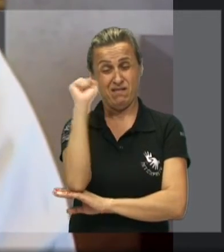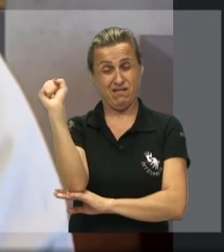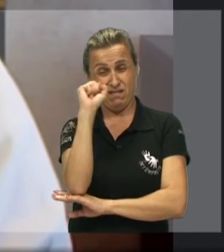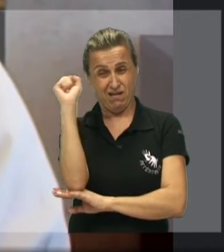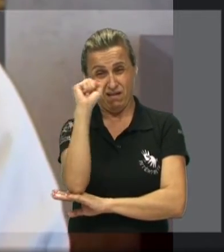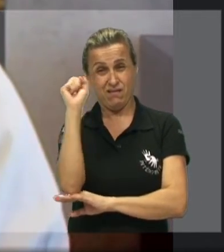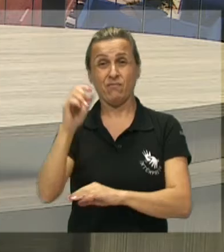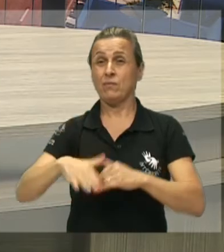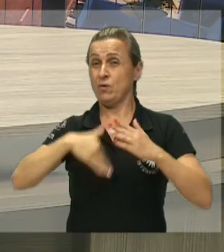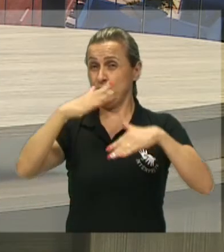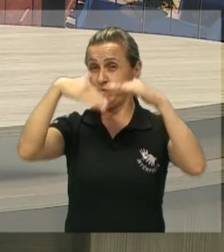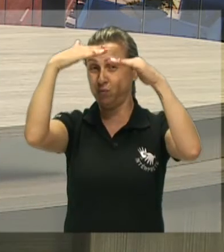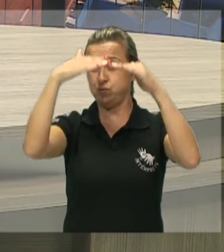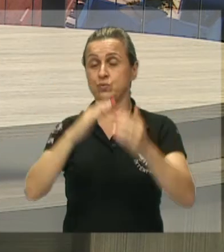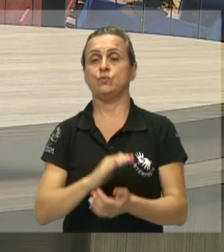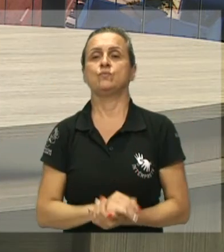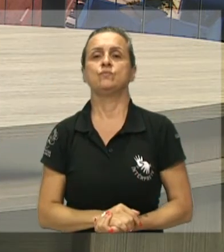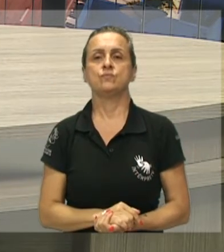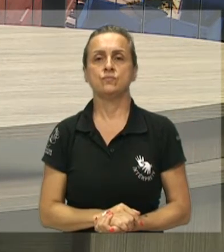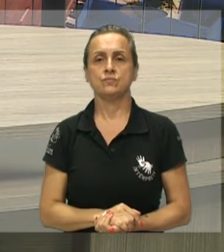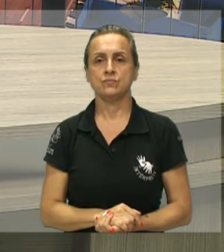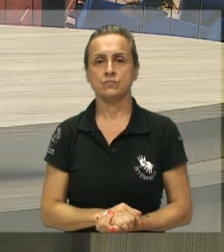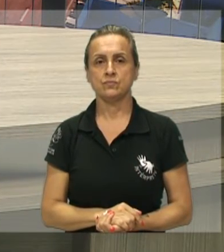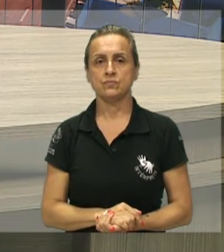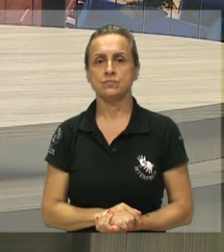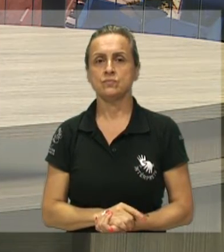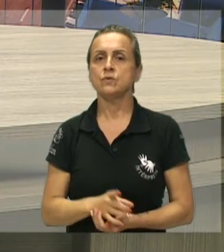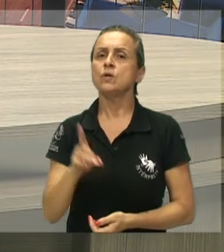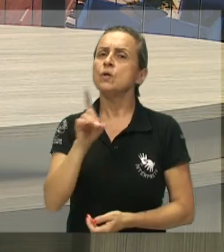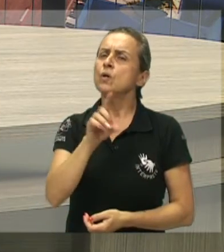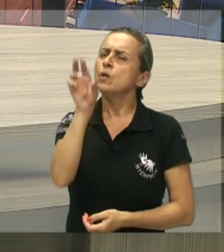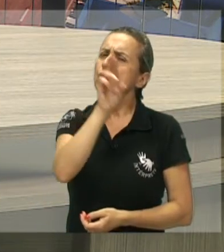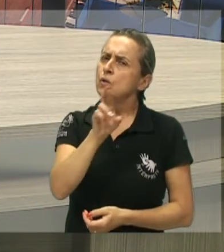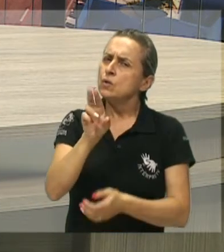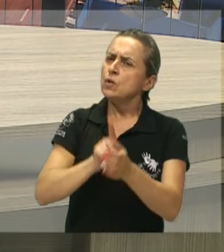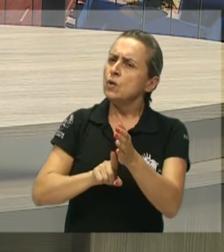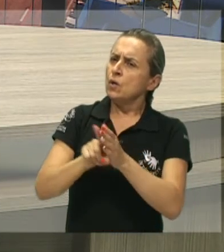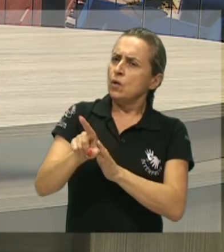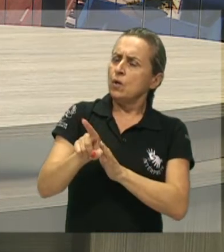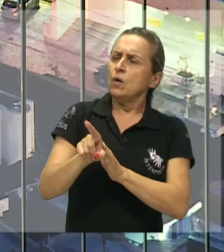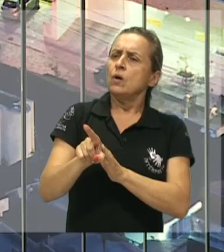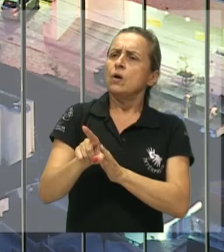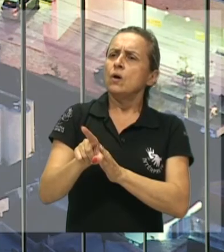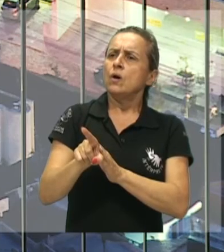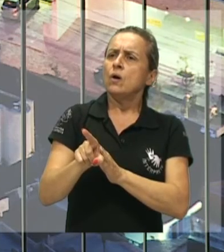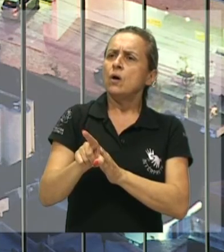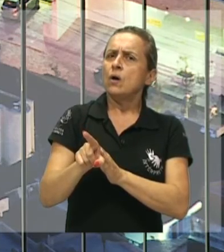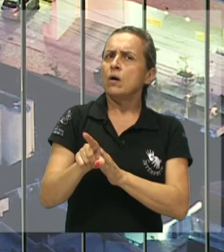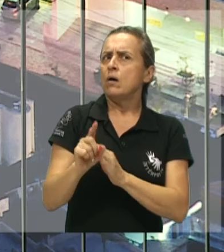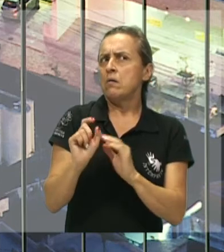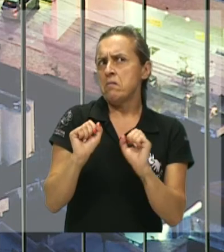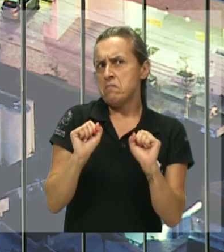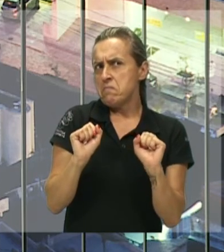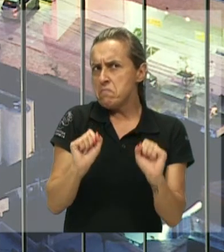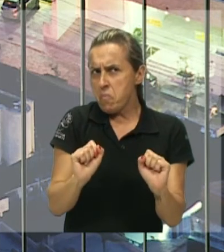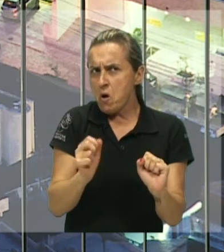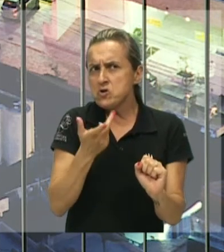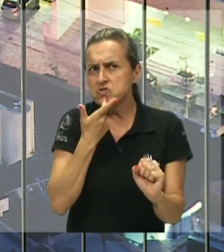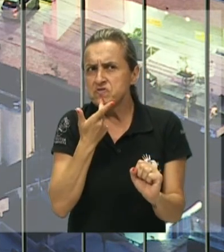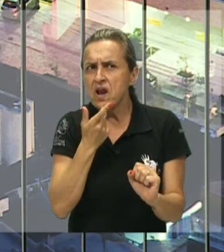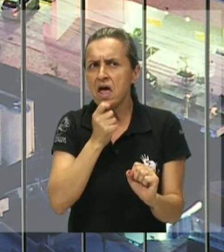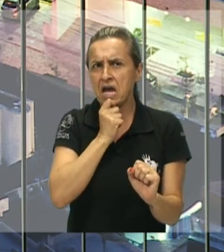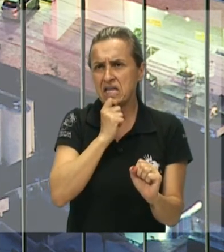da situação do câncer de próstata. Doutor, ainda é possível dizer que há um tabu entre os homens